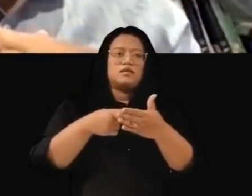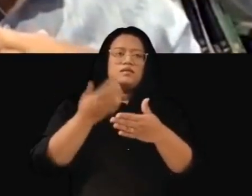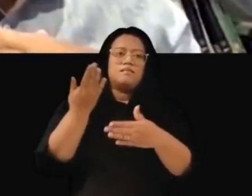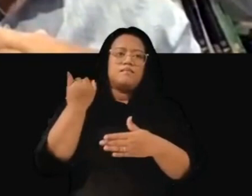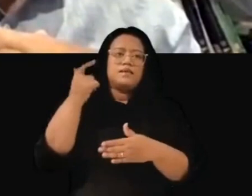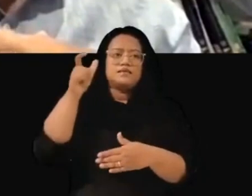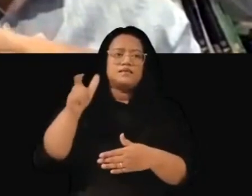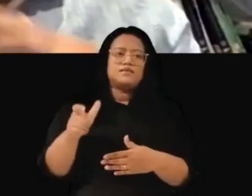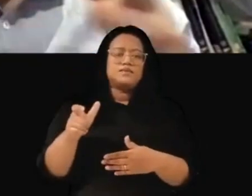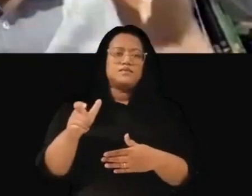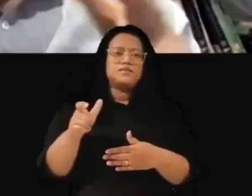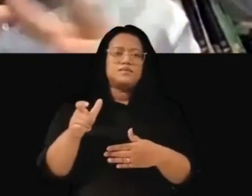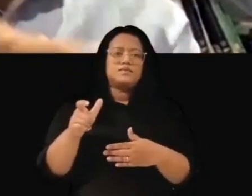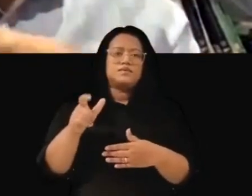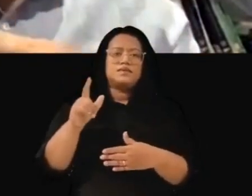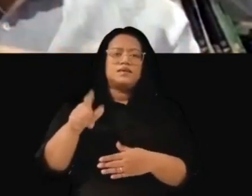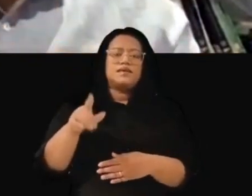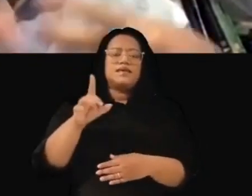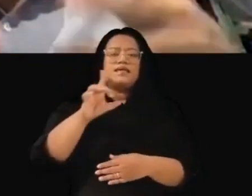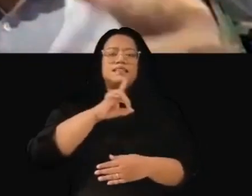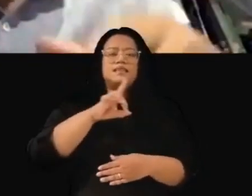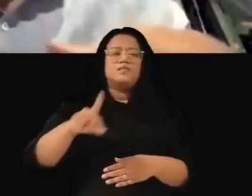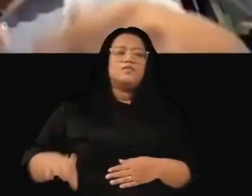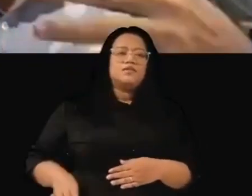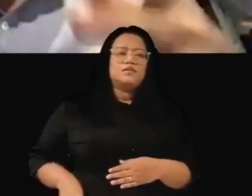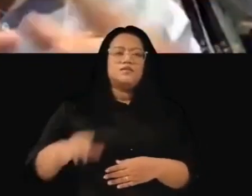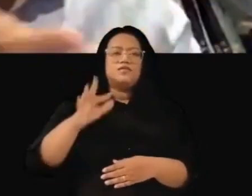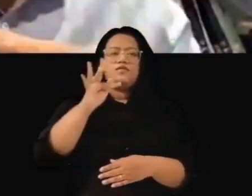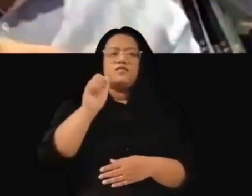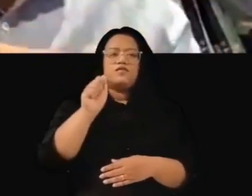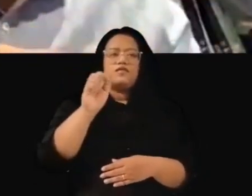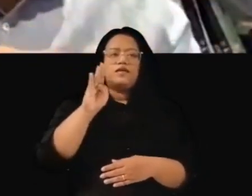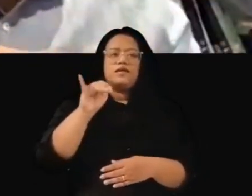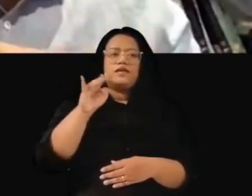época, deputado Fábio Feldman, deputado